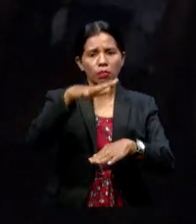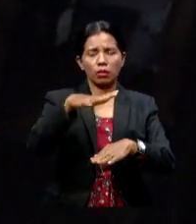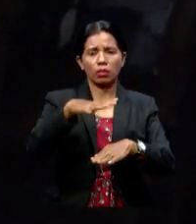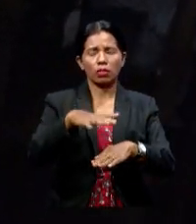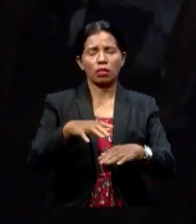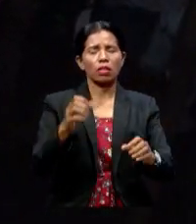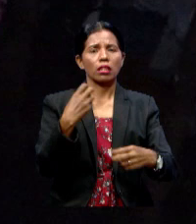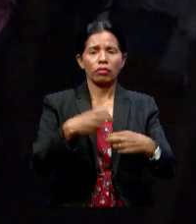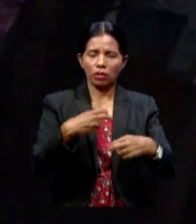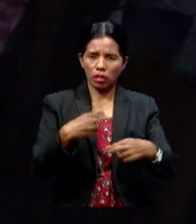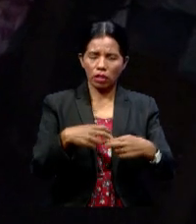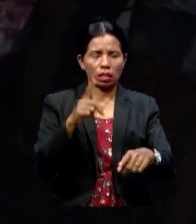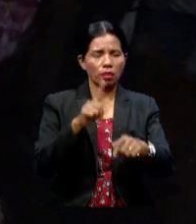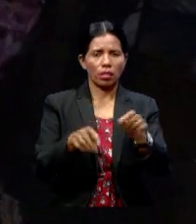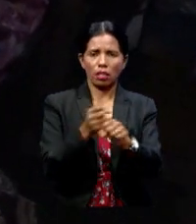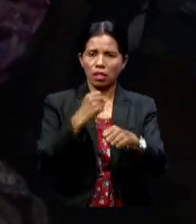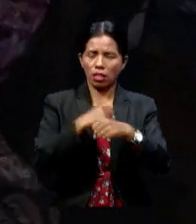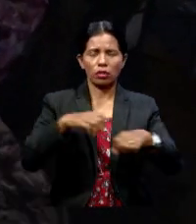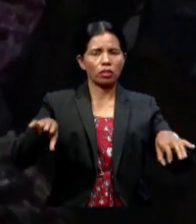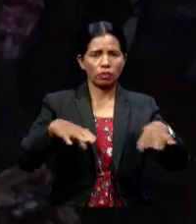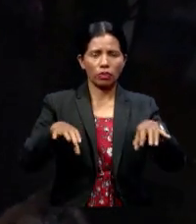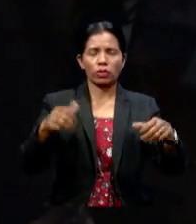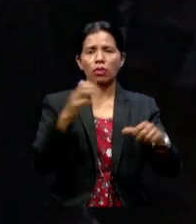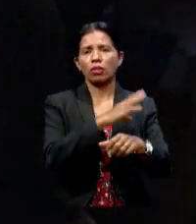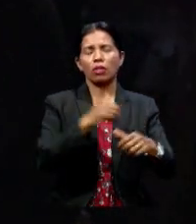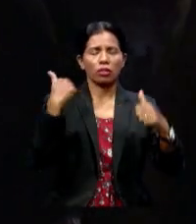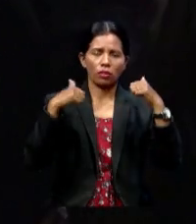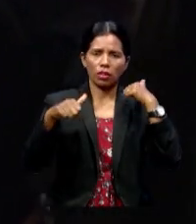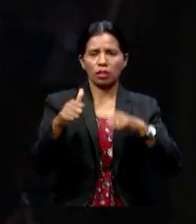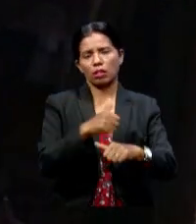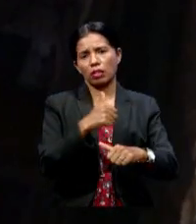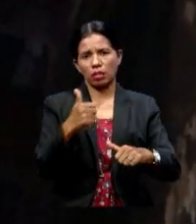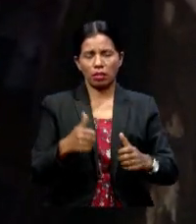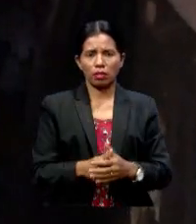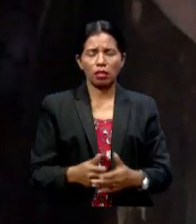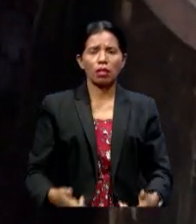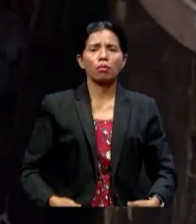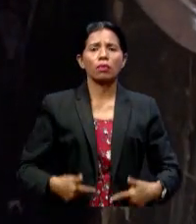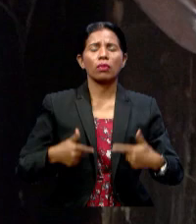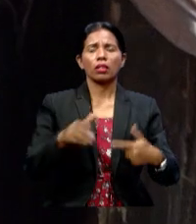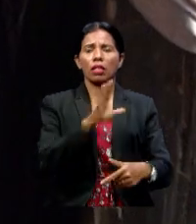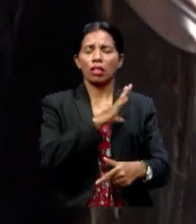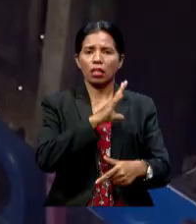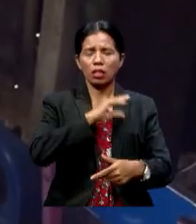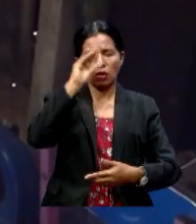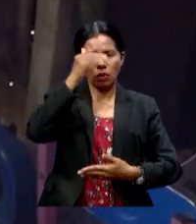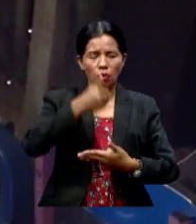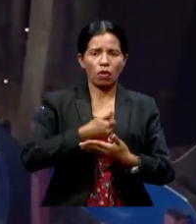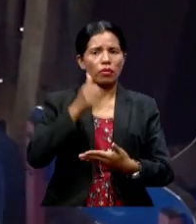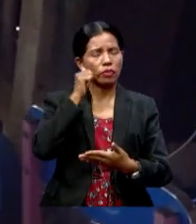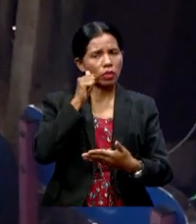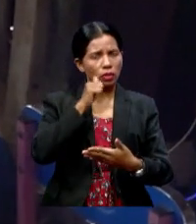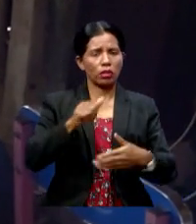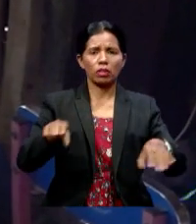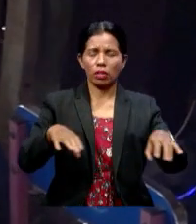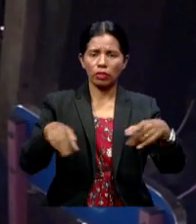ao serviço ou atividade ser celoca. Nunê, nem mores dependerem de banho anfeto aqui, nem bem mais